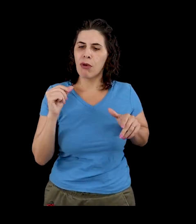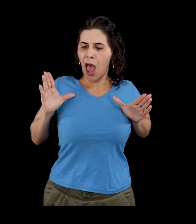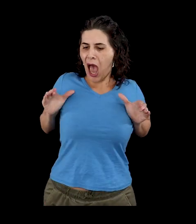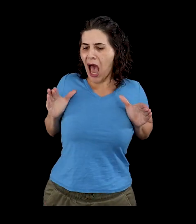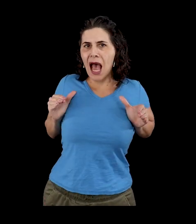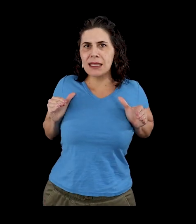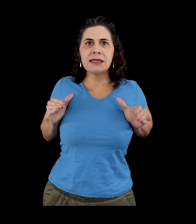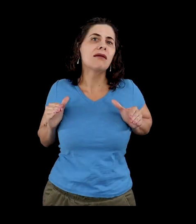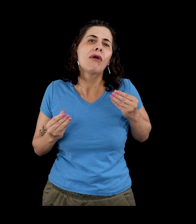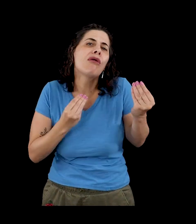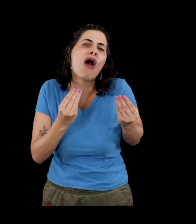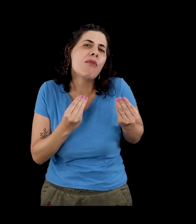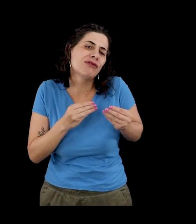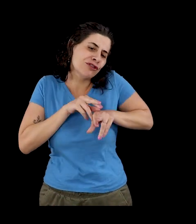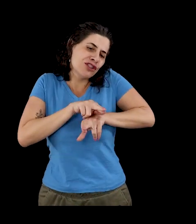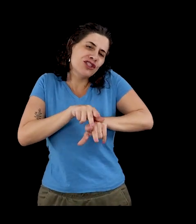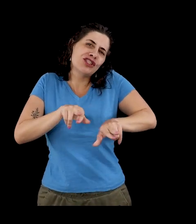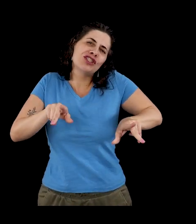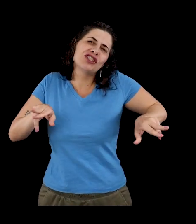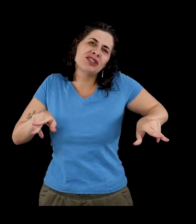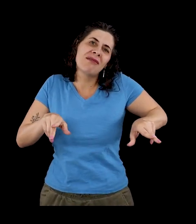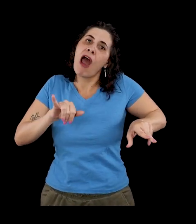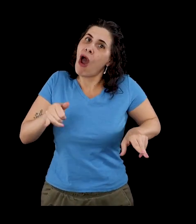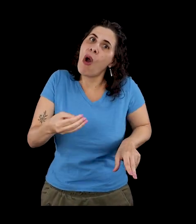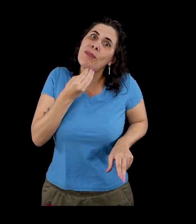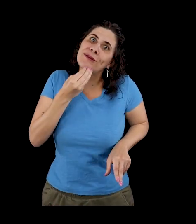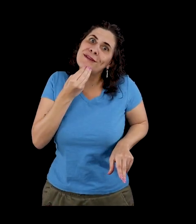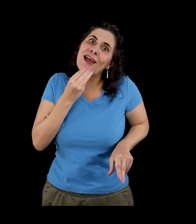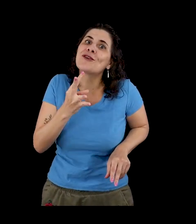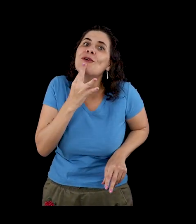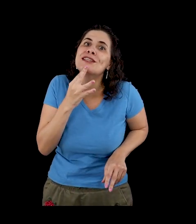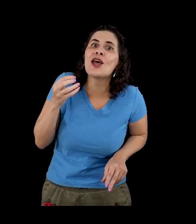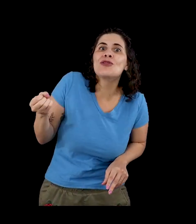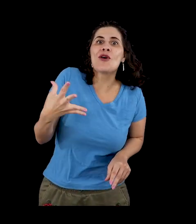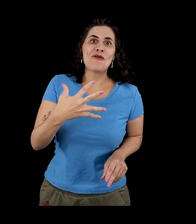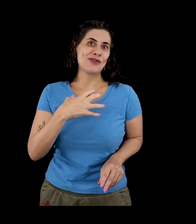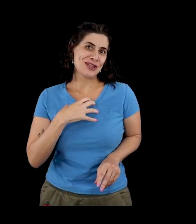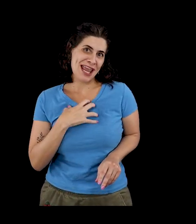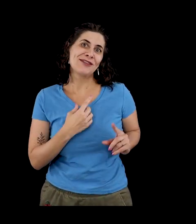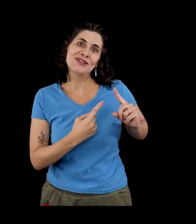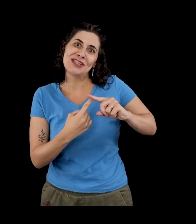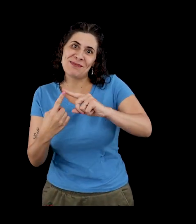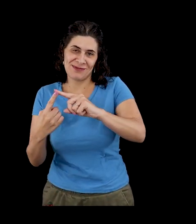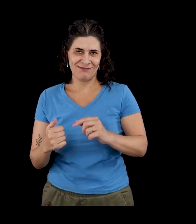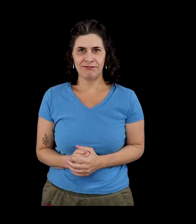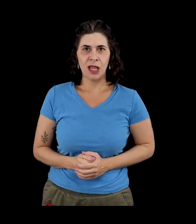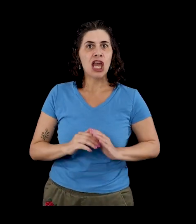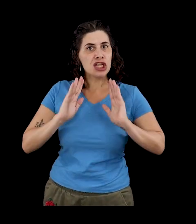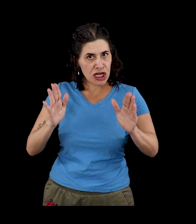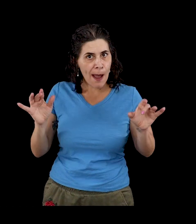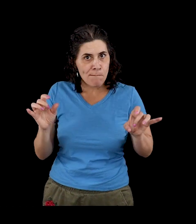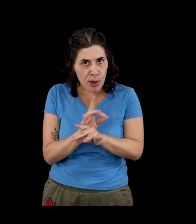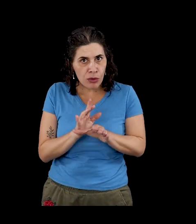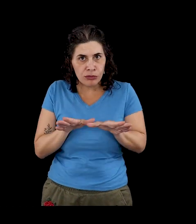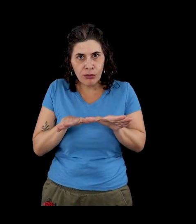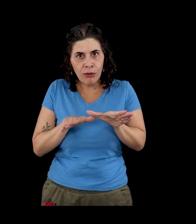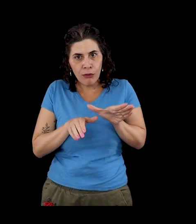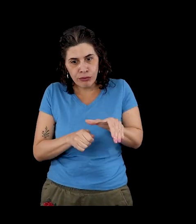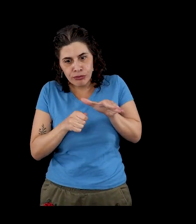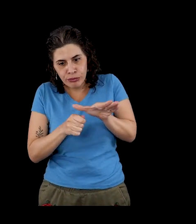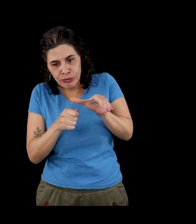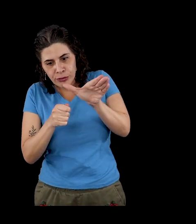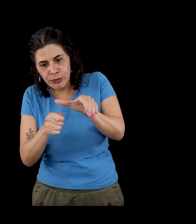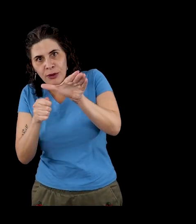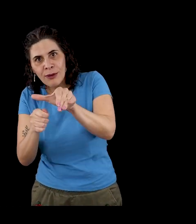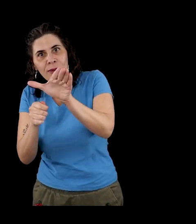caudas diferentes. E é uma oportunidade também para você poder conhecer pássaros novos. E agora que o seu pássaro já está batendo asas e voando por